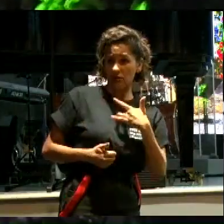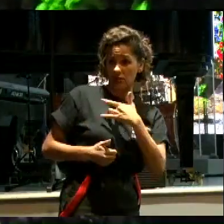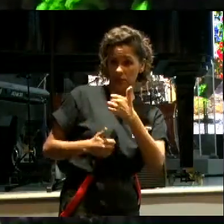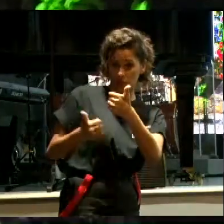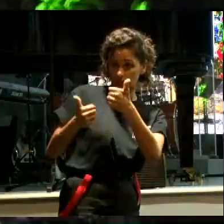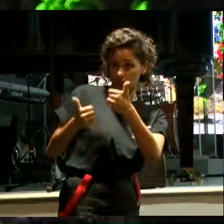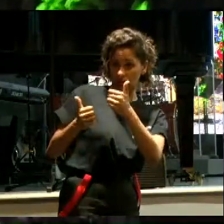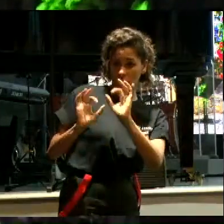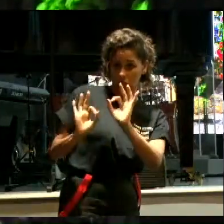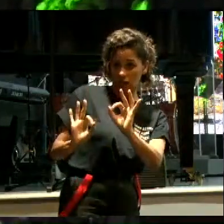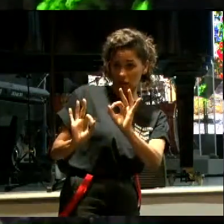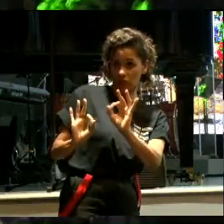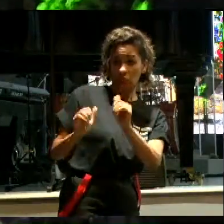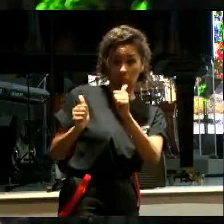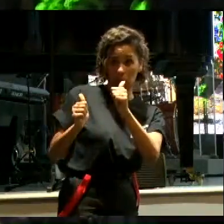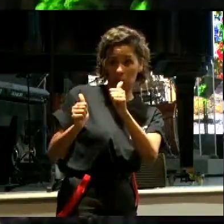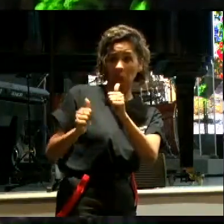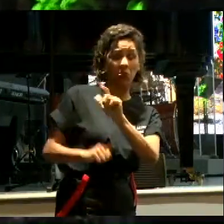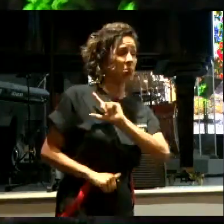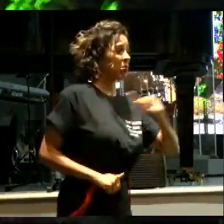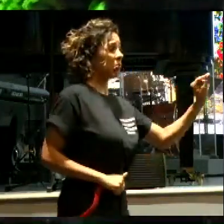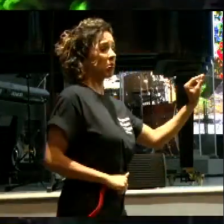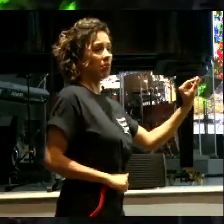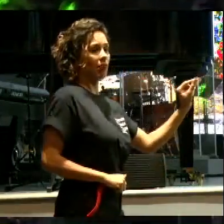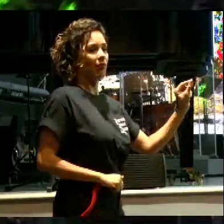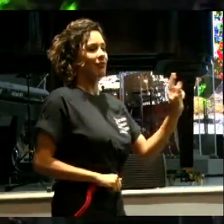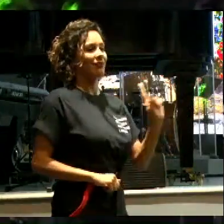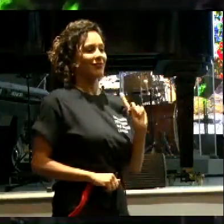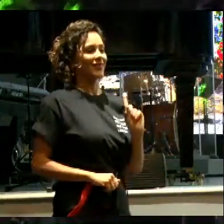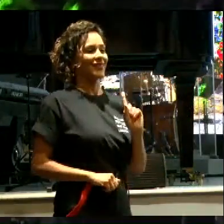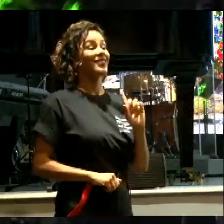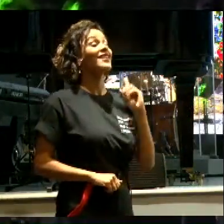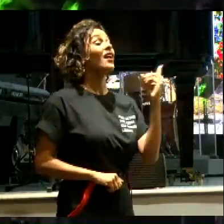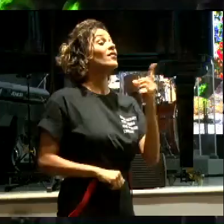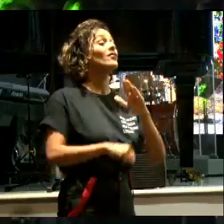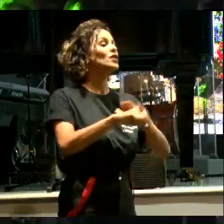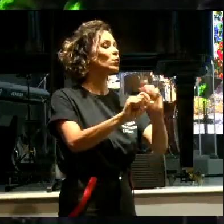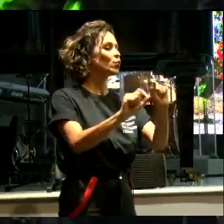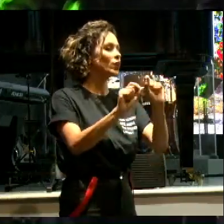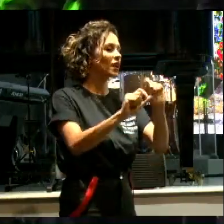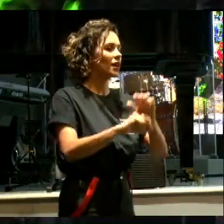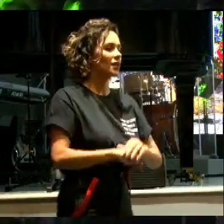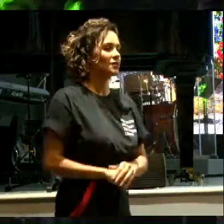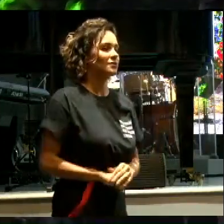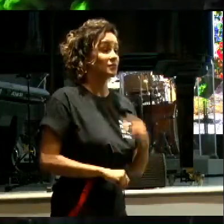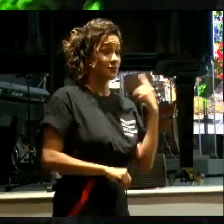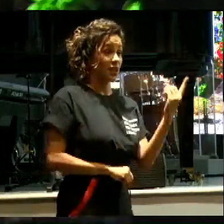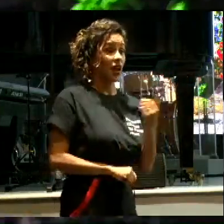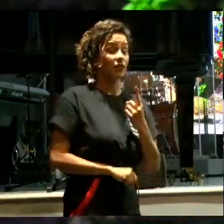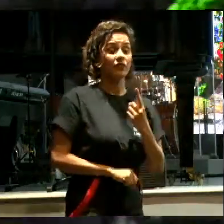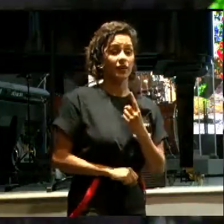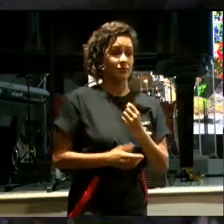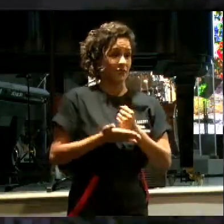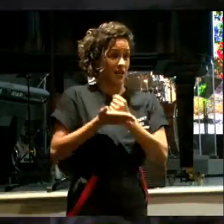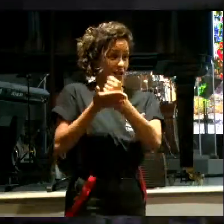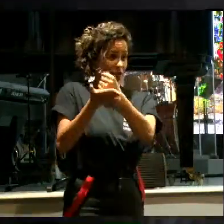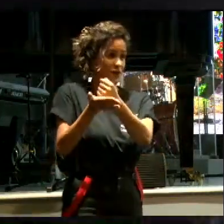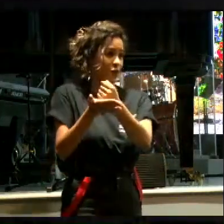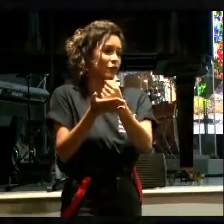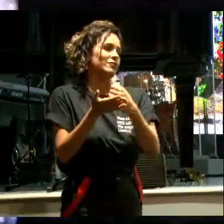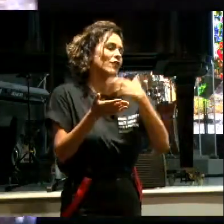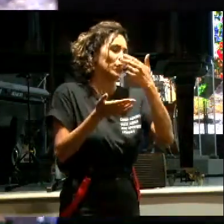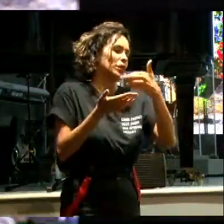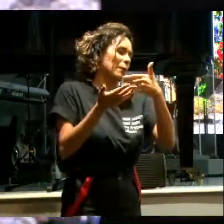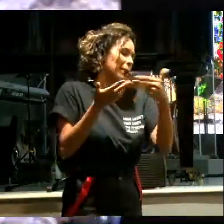irmãos Davi estão vivos, então estou indo embora. Mas não, sabe o que Davi fala? Davi deixa as coisas com o mestre